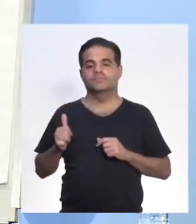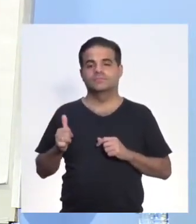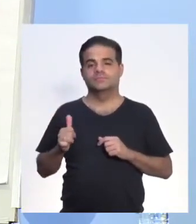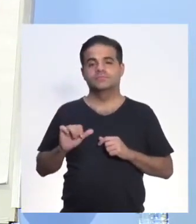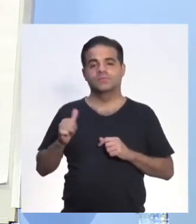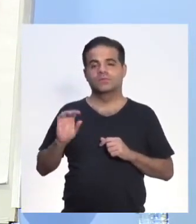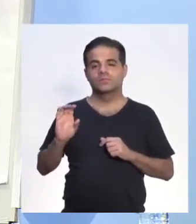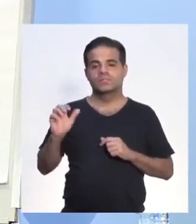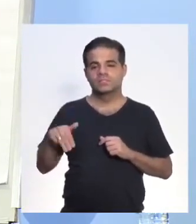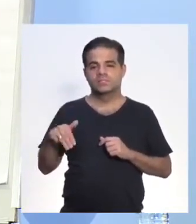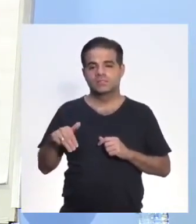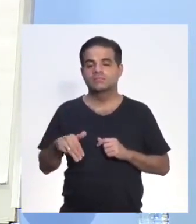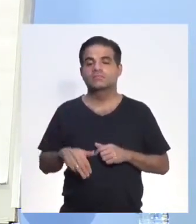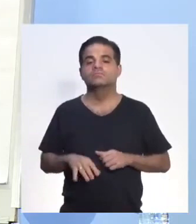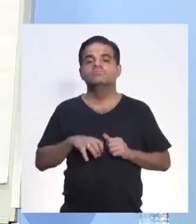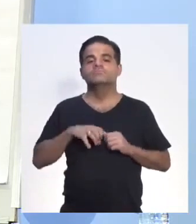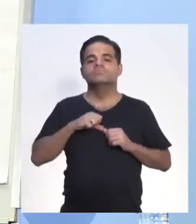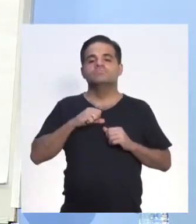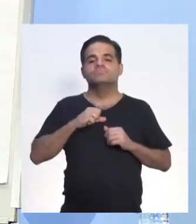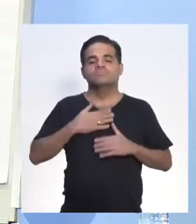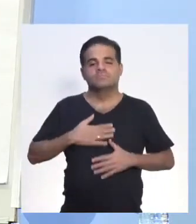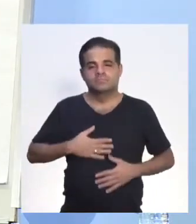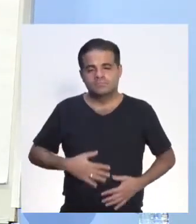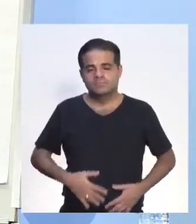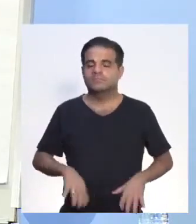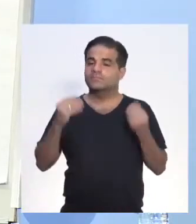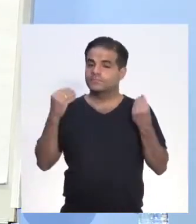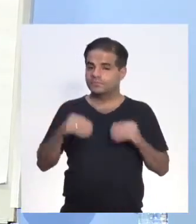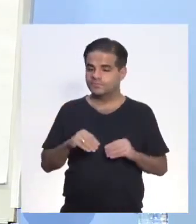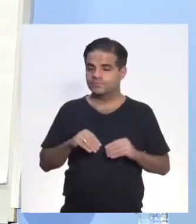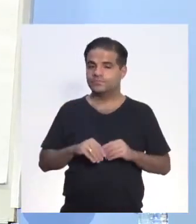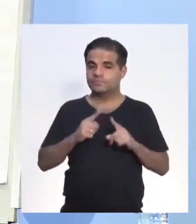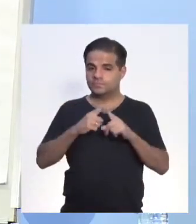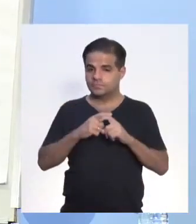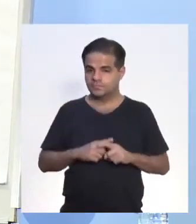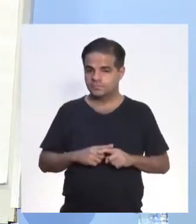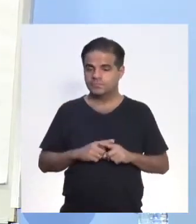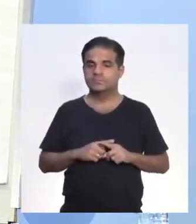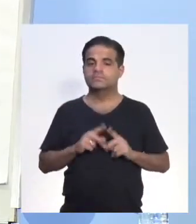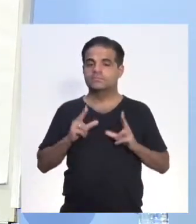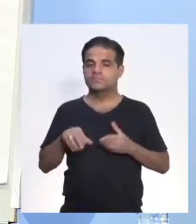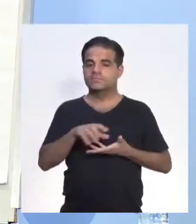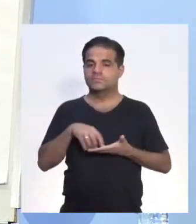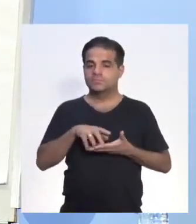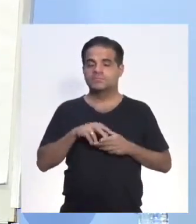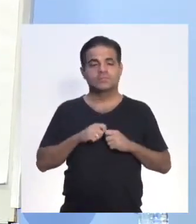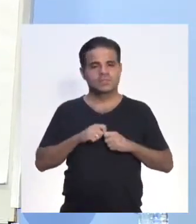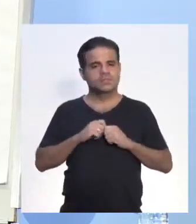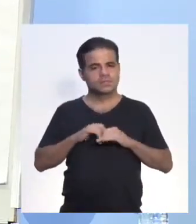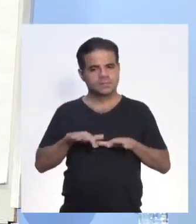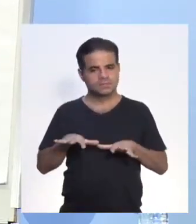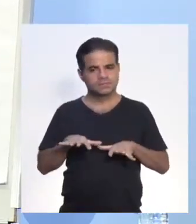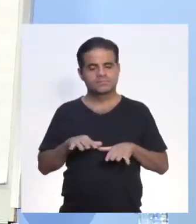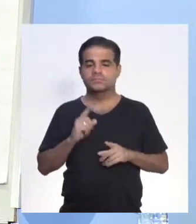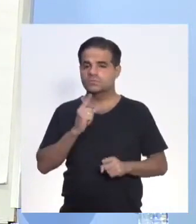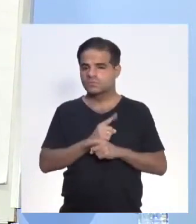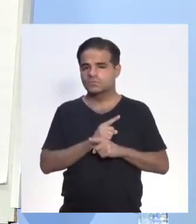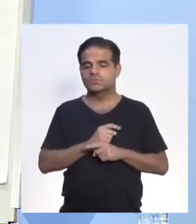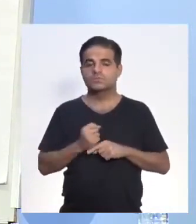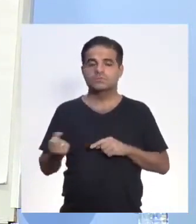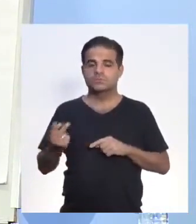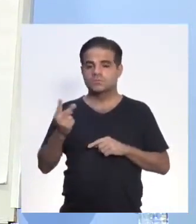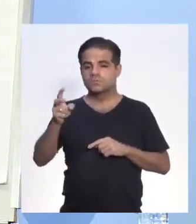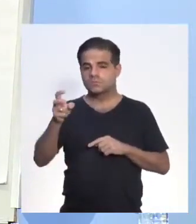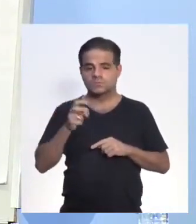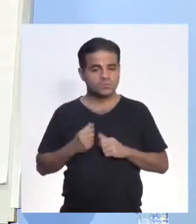11 centímetros. Então, respira. Coloquei a multiplicação dos dois lados igual à área. Fiz a distributiva. Descobri o valor do